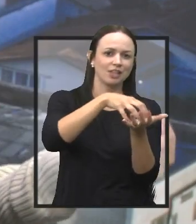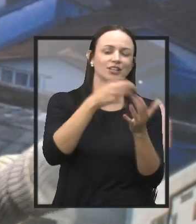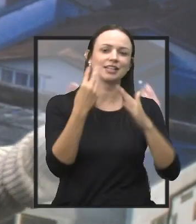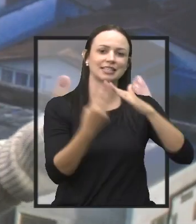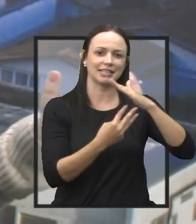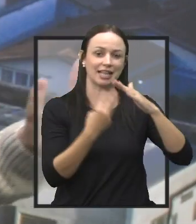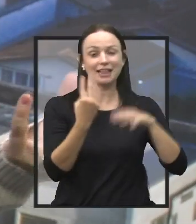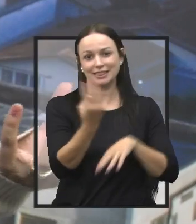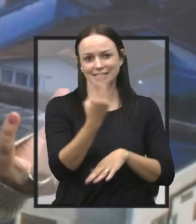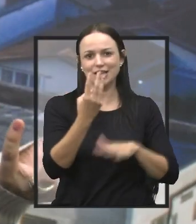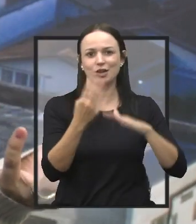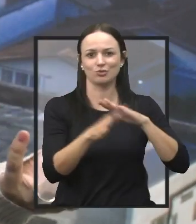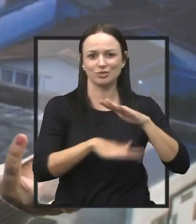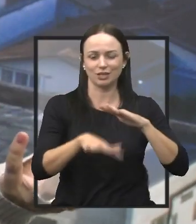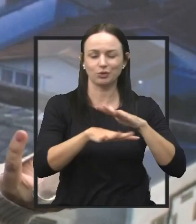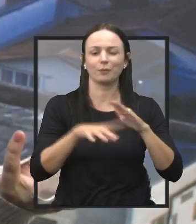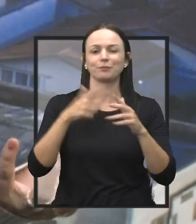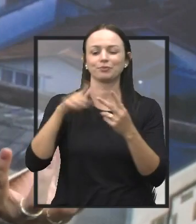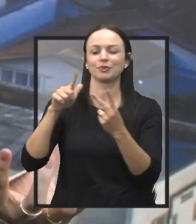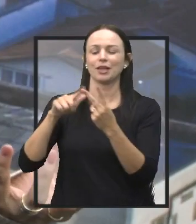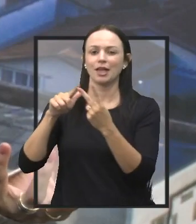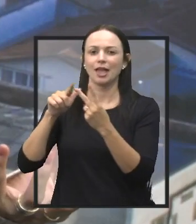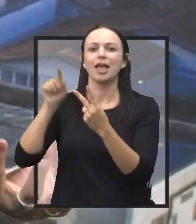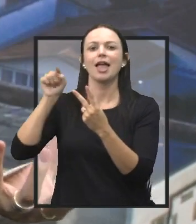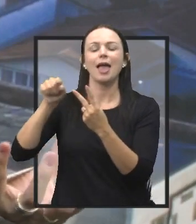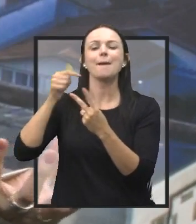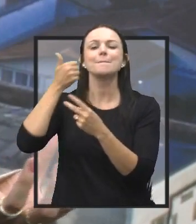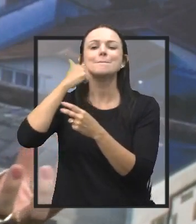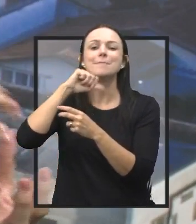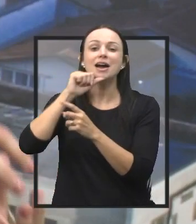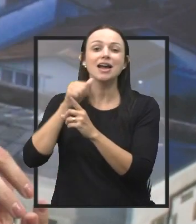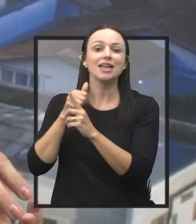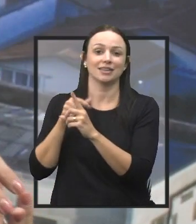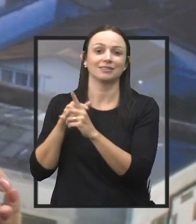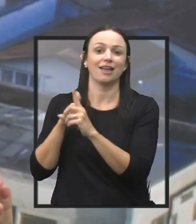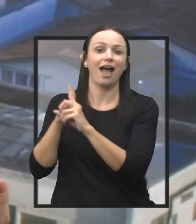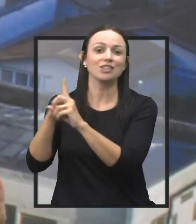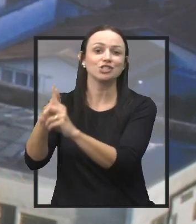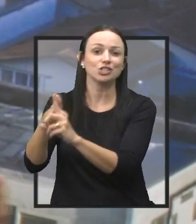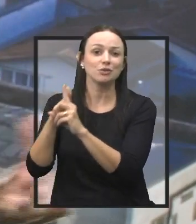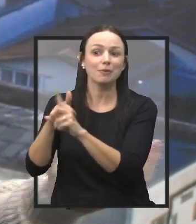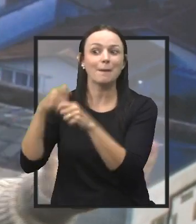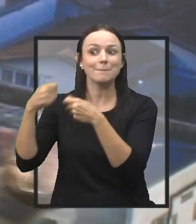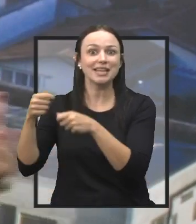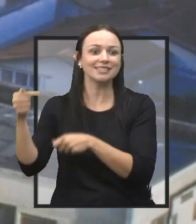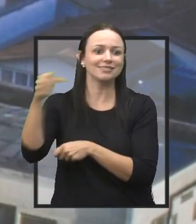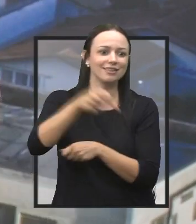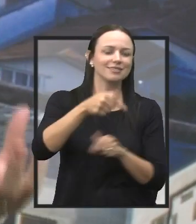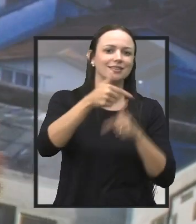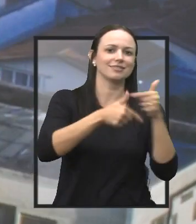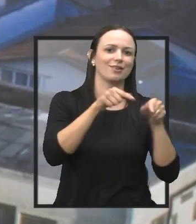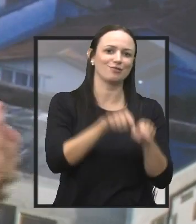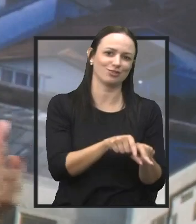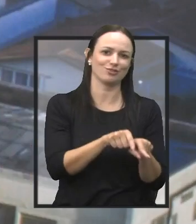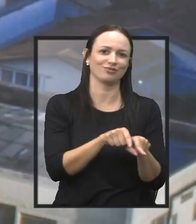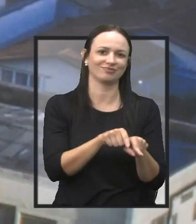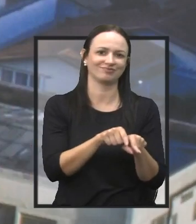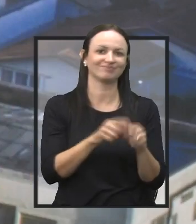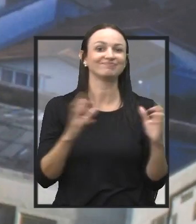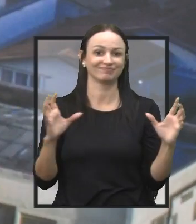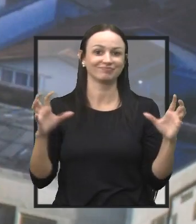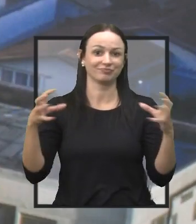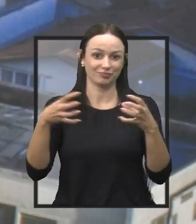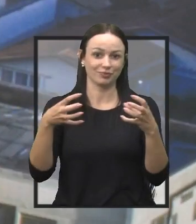terceiro setor, e a outra frente parlamentar são as mães atípicas, que precisam do serviço. Então a ideia é caminhar com as